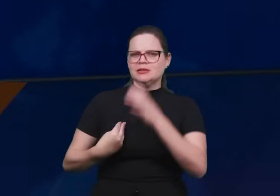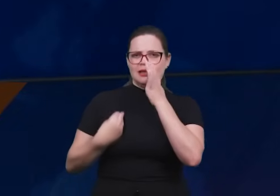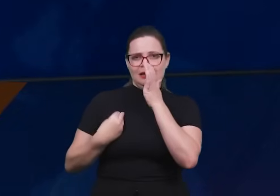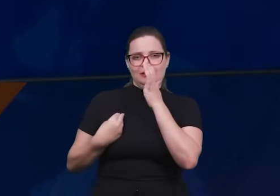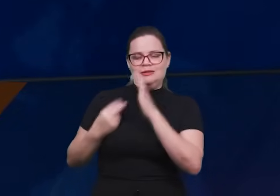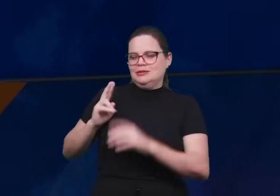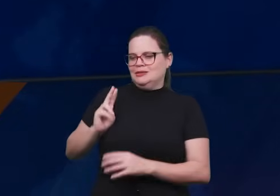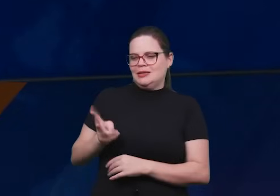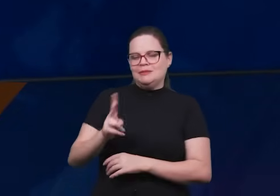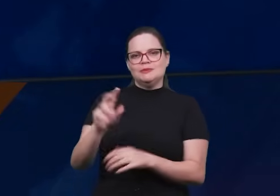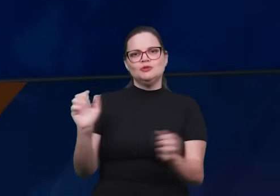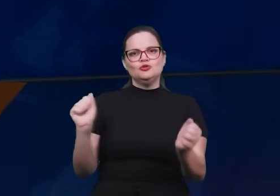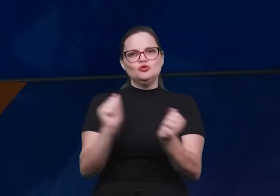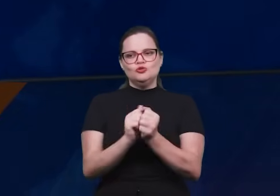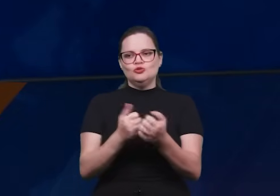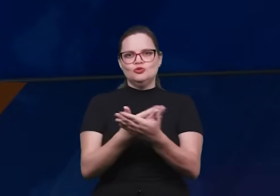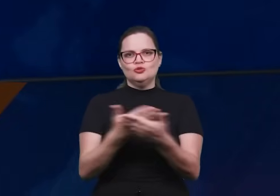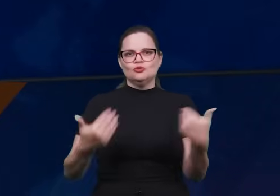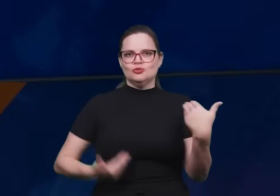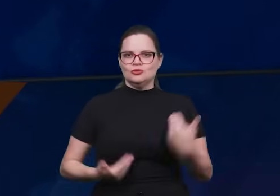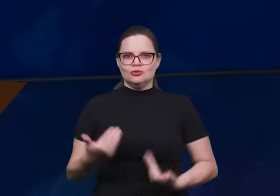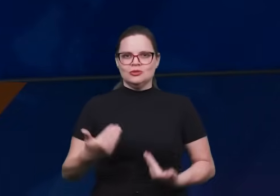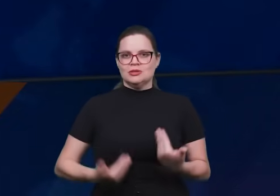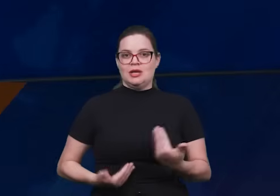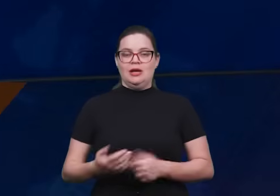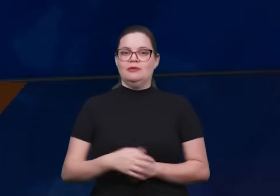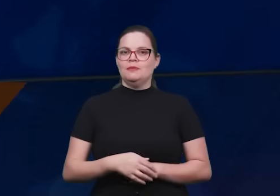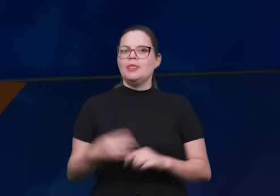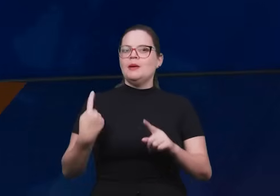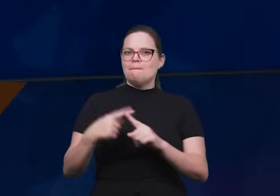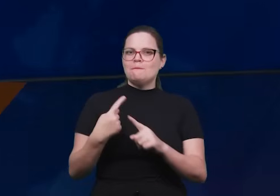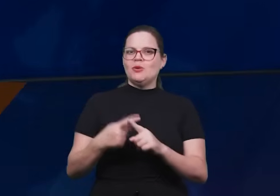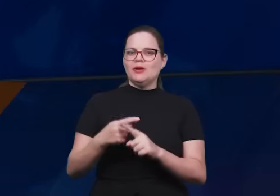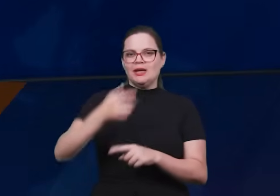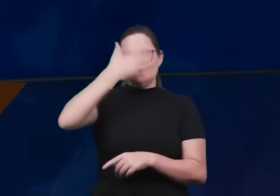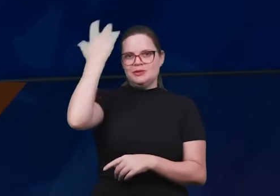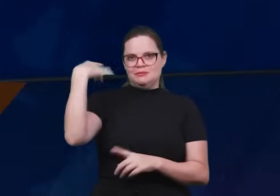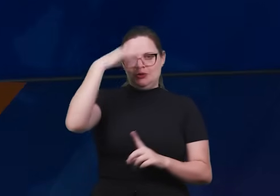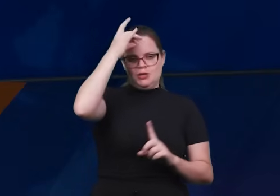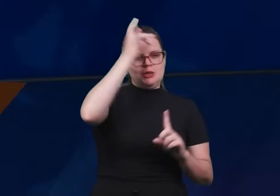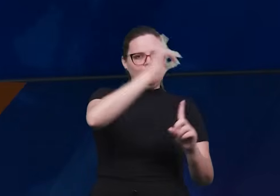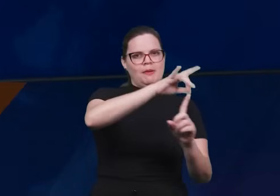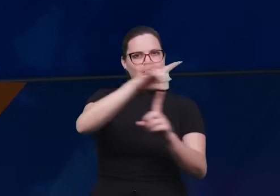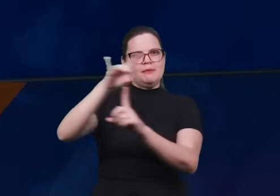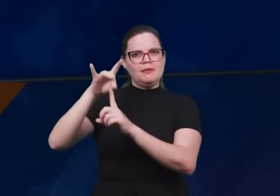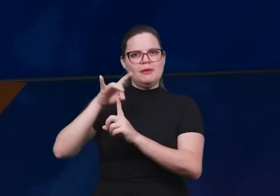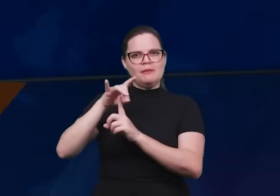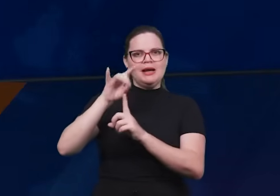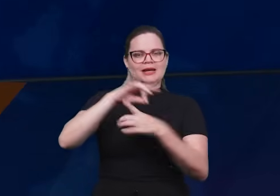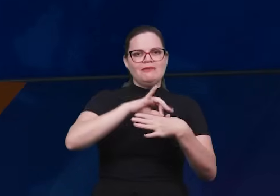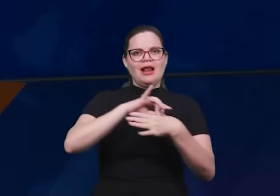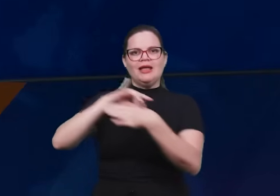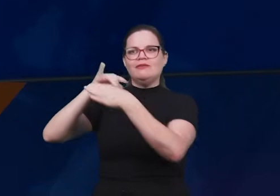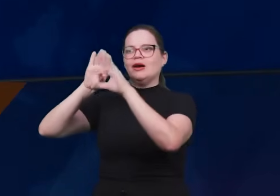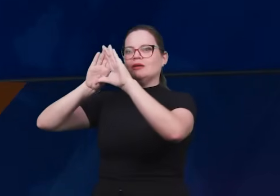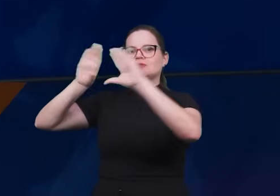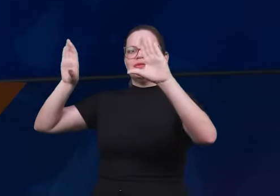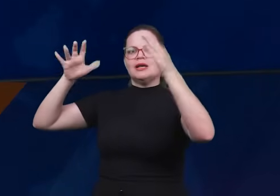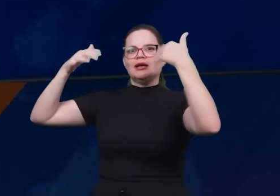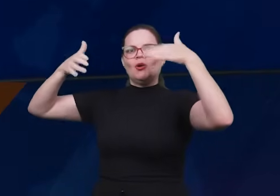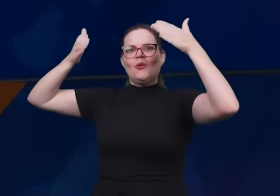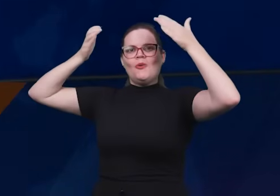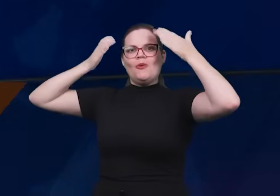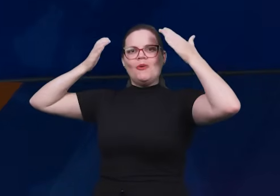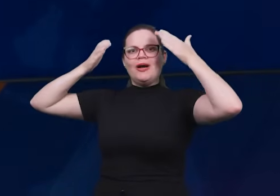e continuará com aqueles que ele fará entrar no reino do nosso Davi. E o nosso Davi é